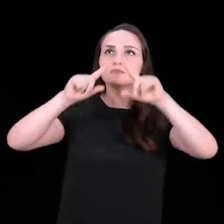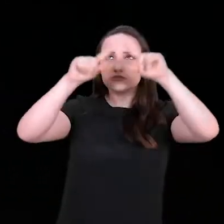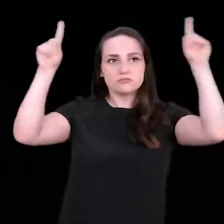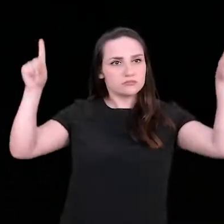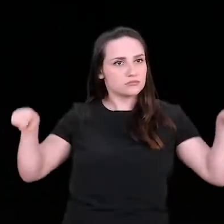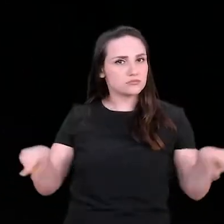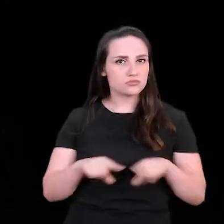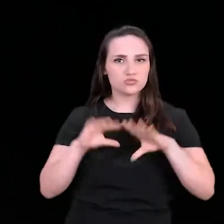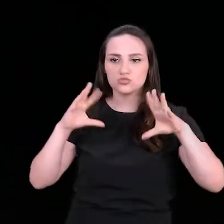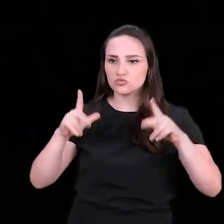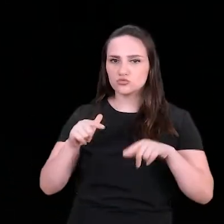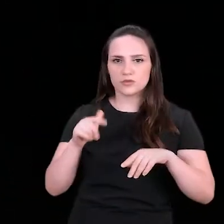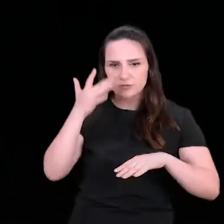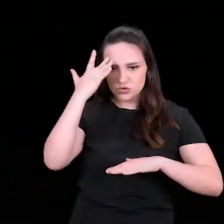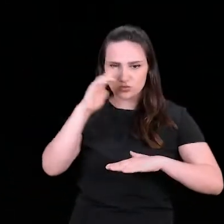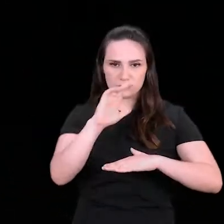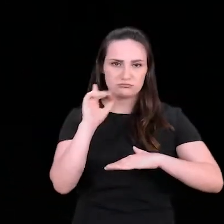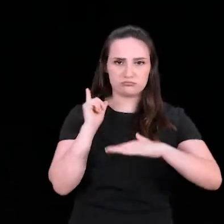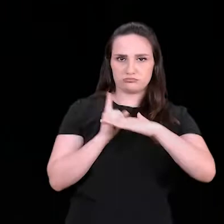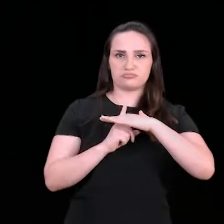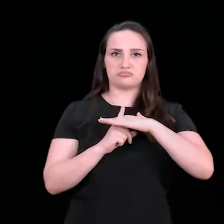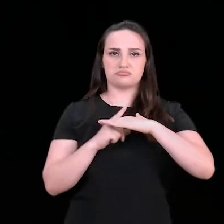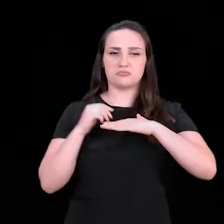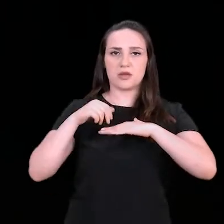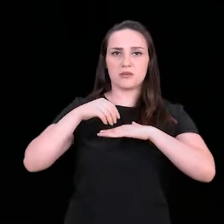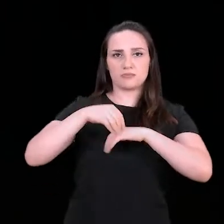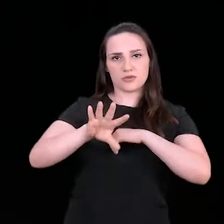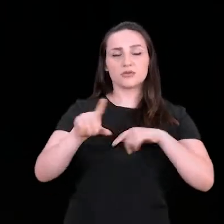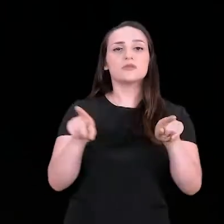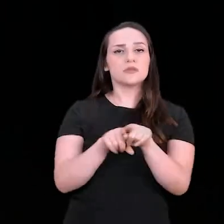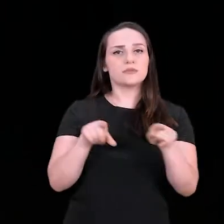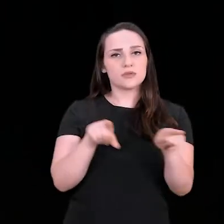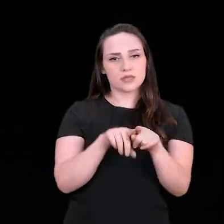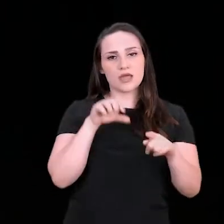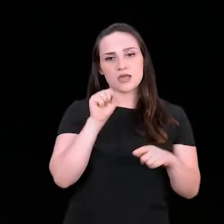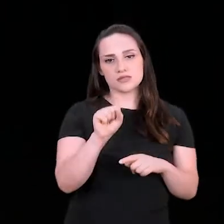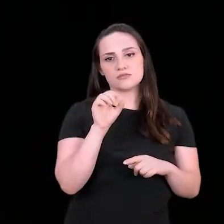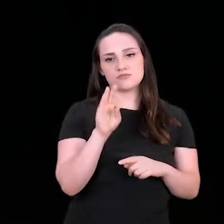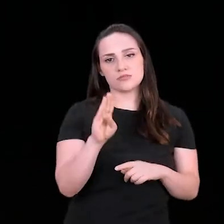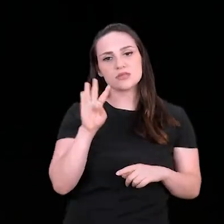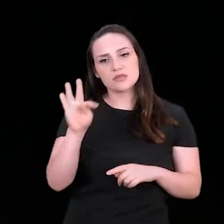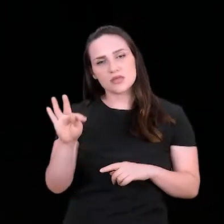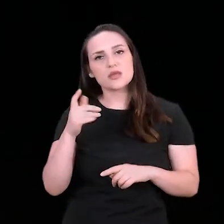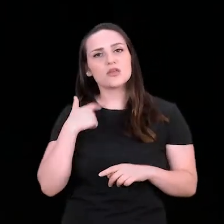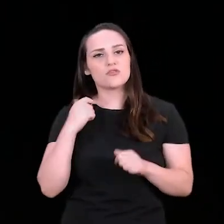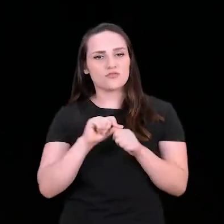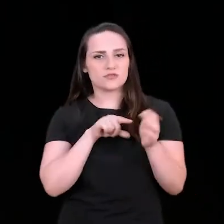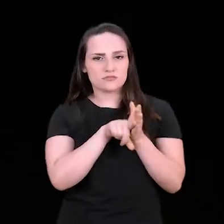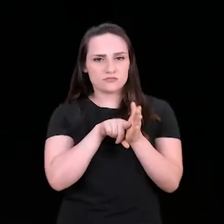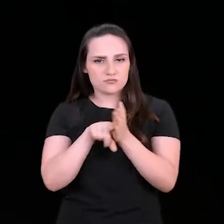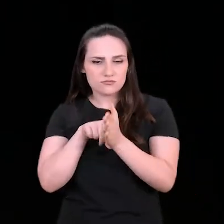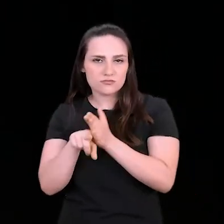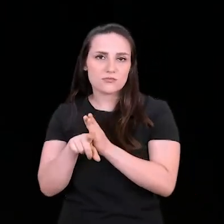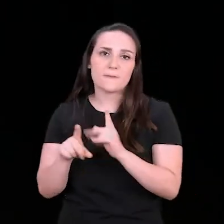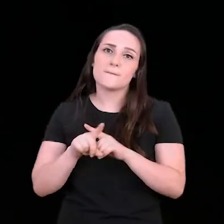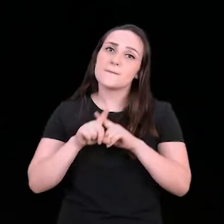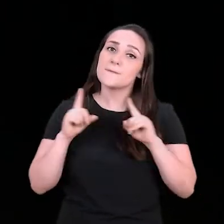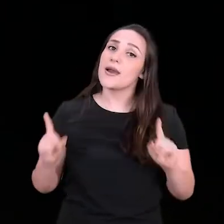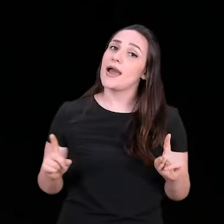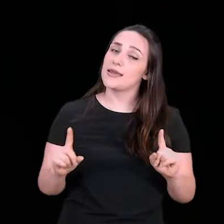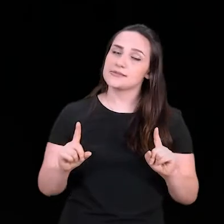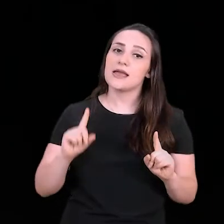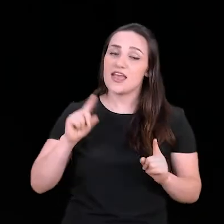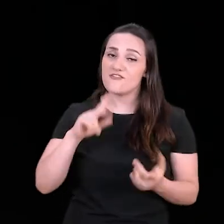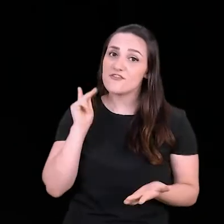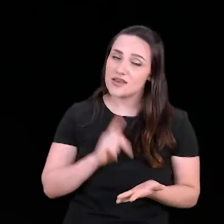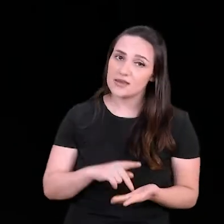e falei que ia provavelmente pesquisá-los no futuro. Quanto ao SBT também, né, eu informei, mas